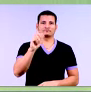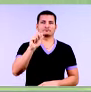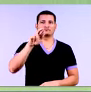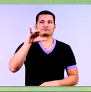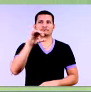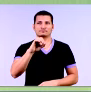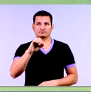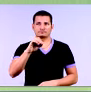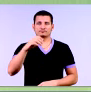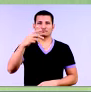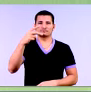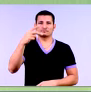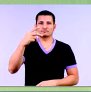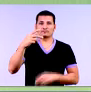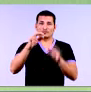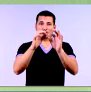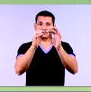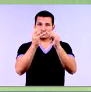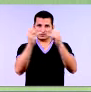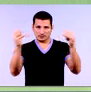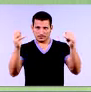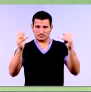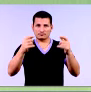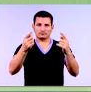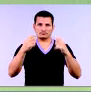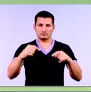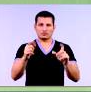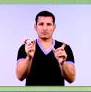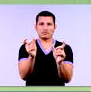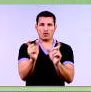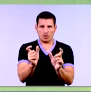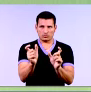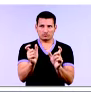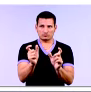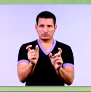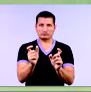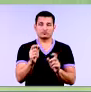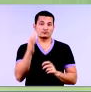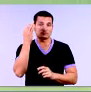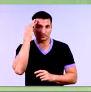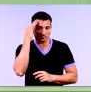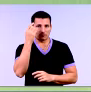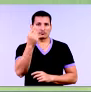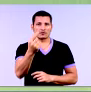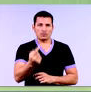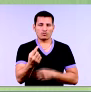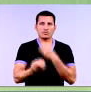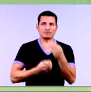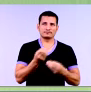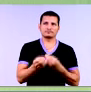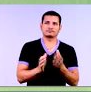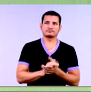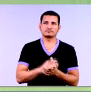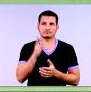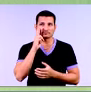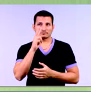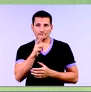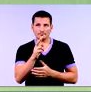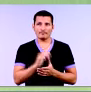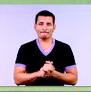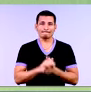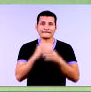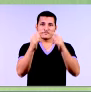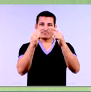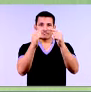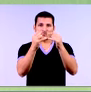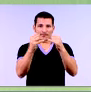um comentário por bloco. Vamos entender como funciona cada um desses. Observem o comentário